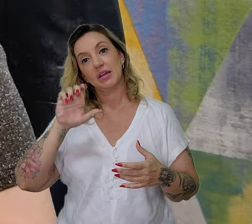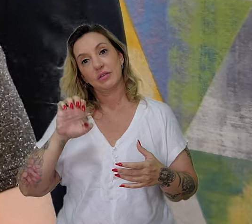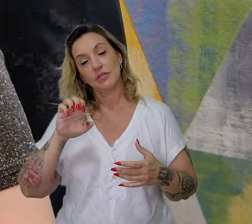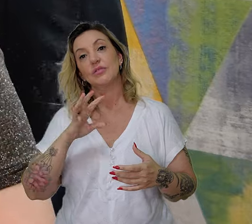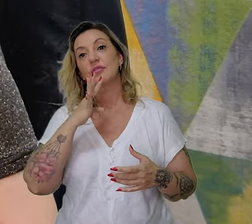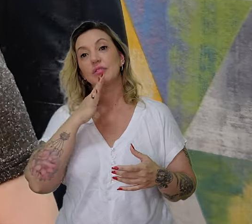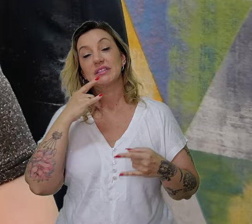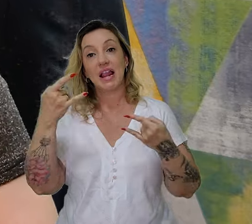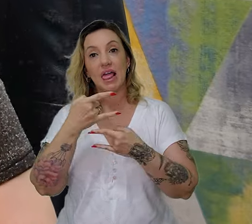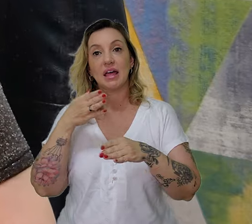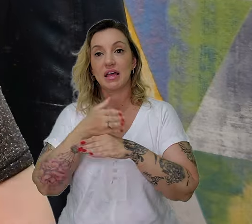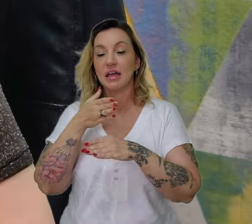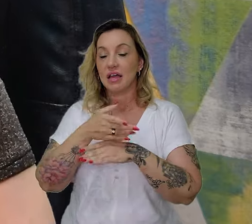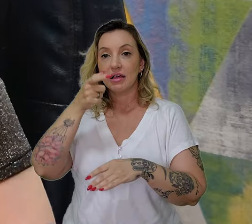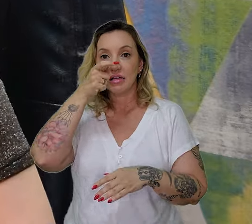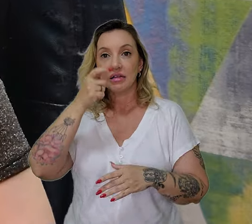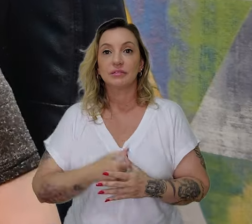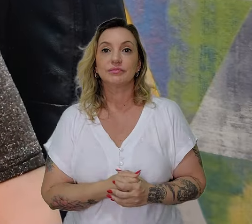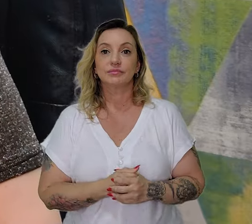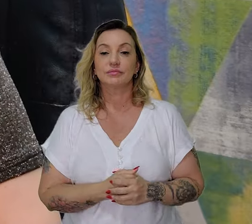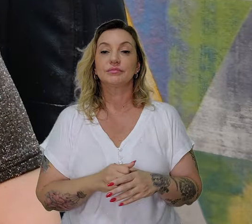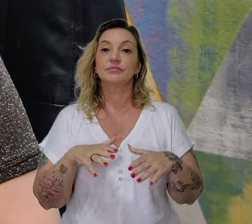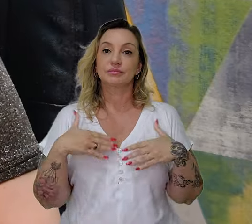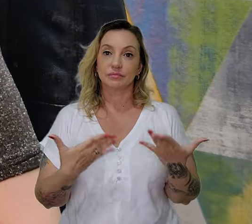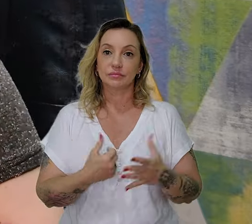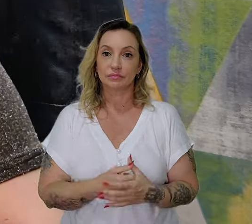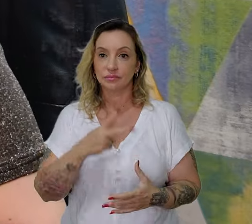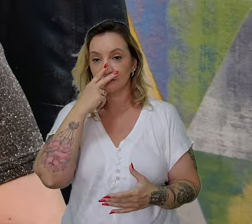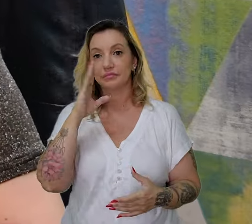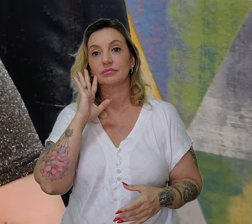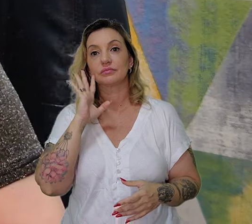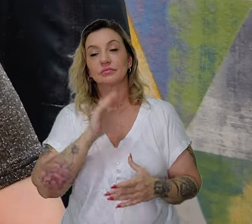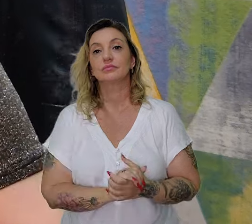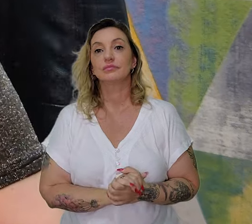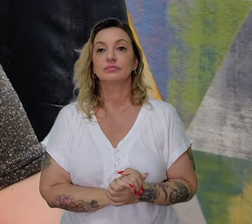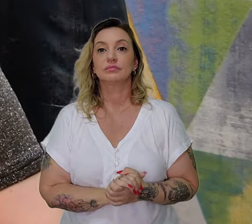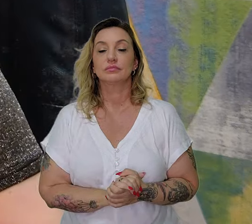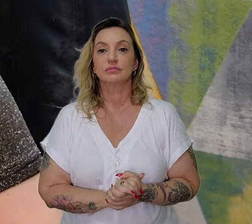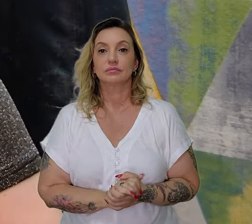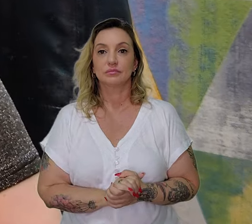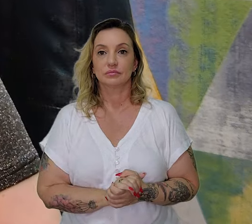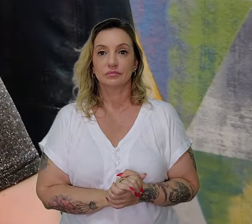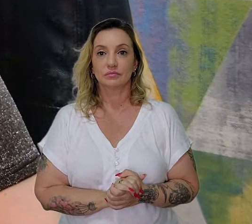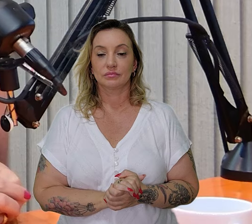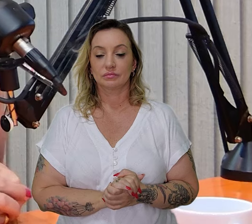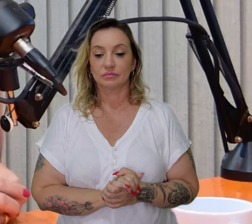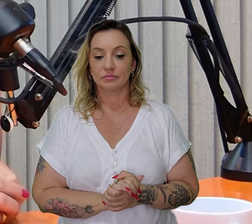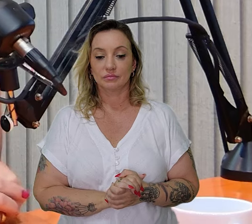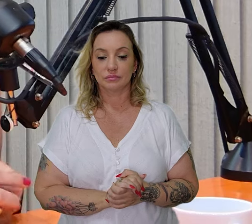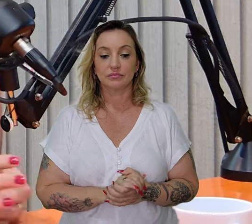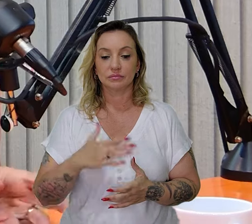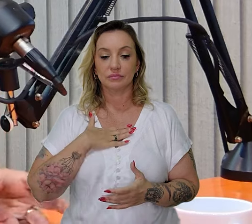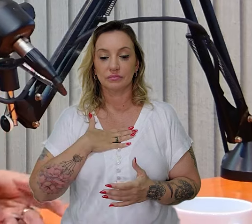pela Live que eu participei eu achei incrível Então acho bem legal assim o pessoal que ouve a gente conhecer sou